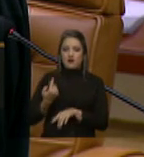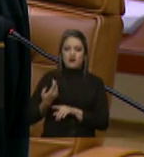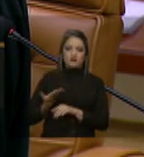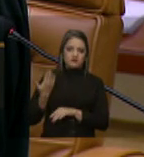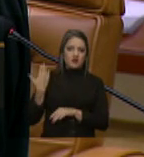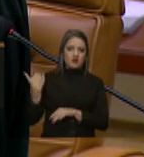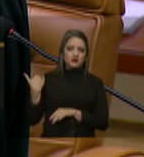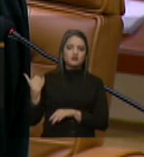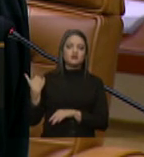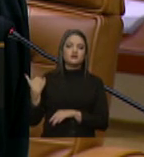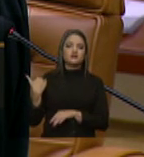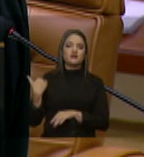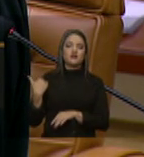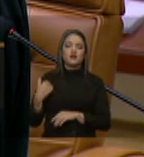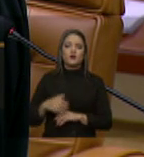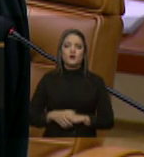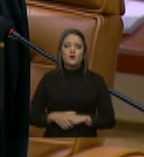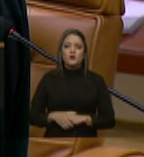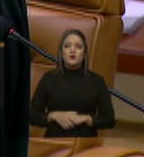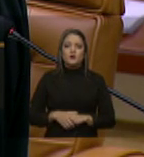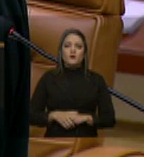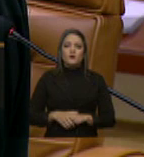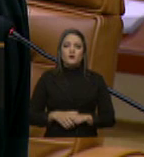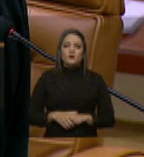antes da sessão